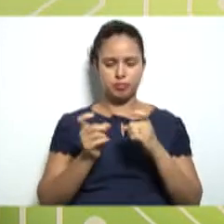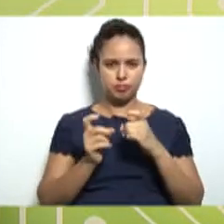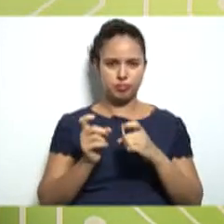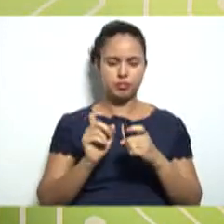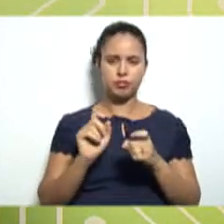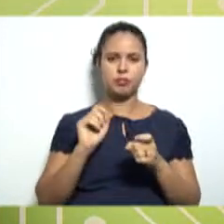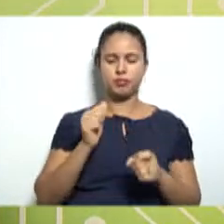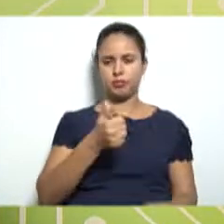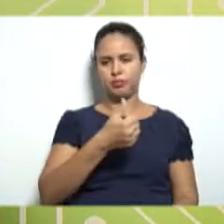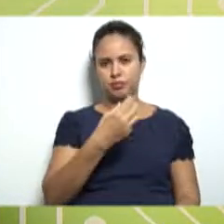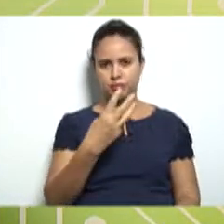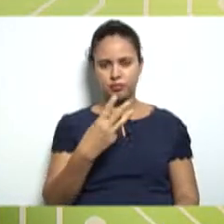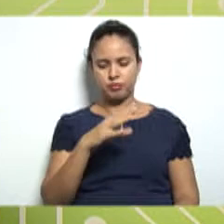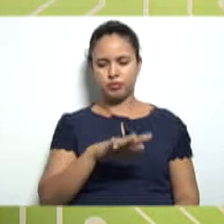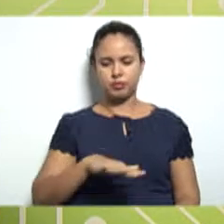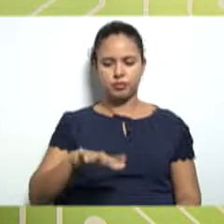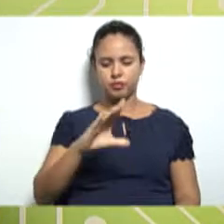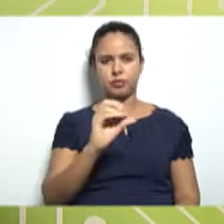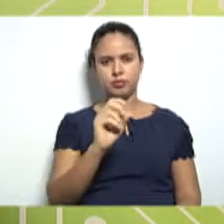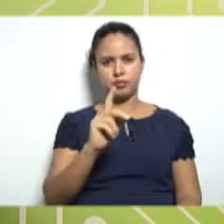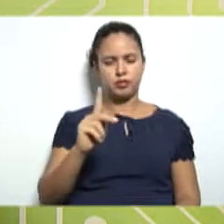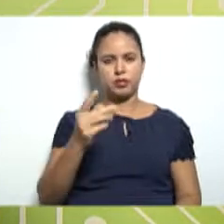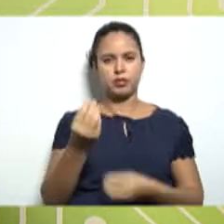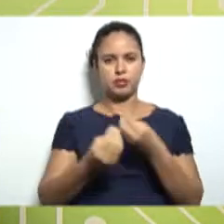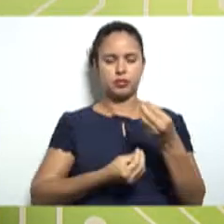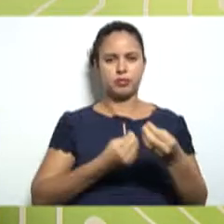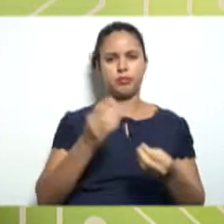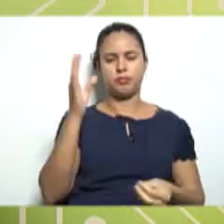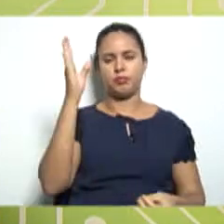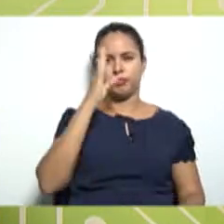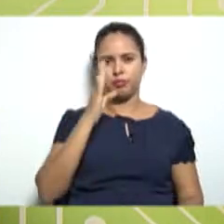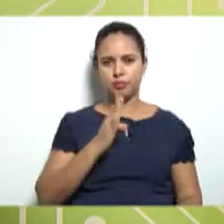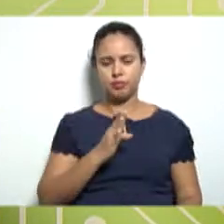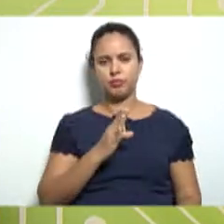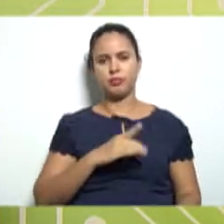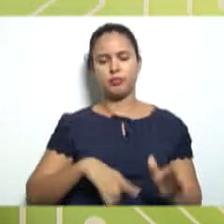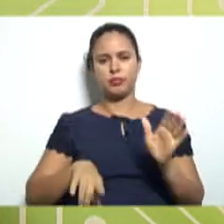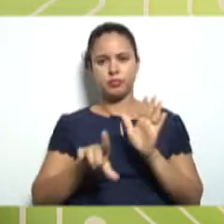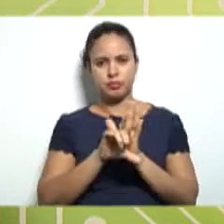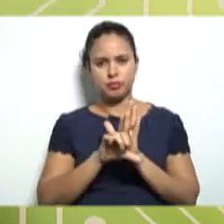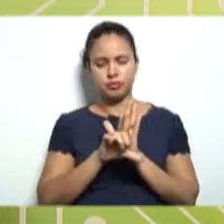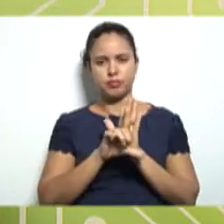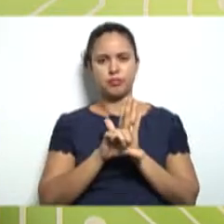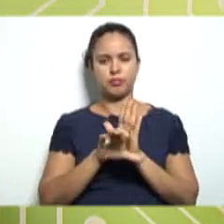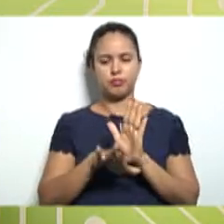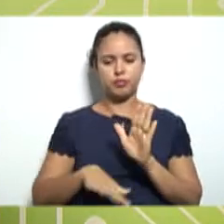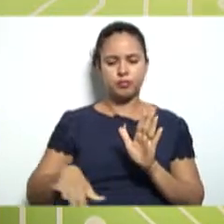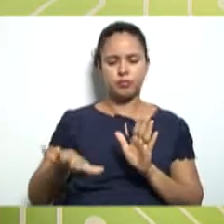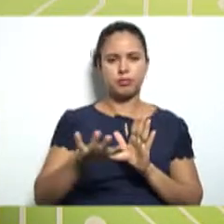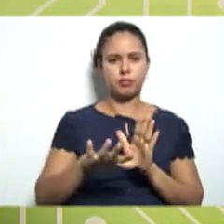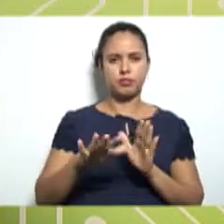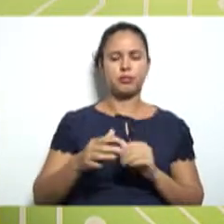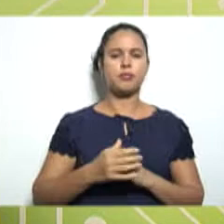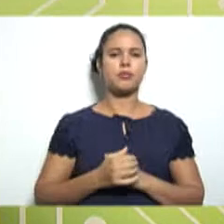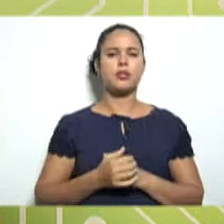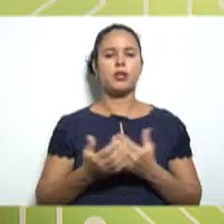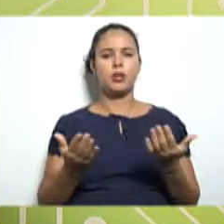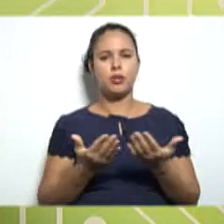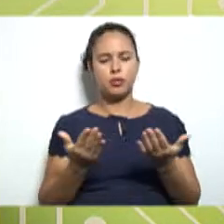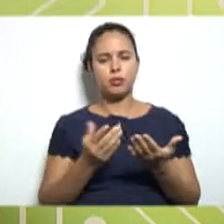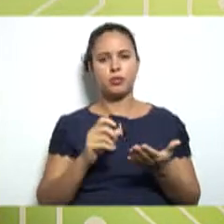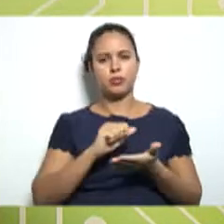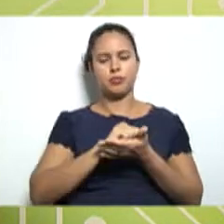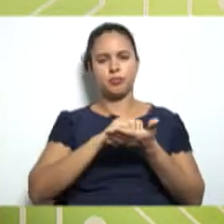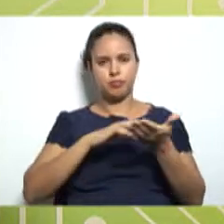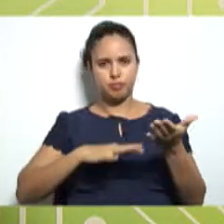cooperativismo, falamos um pouquinho de como eles funcionam no Brasil, como que é a legislação brasileira a respeito desses ramos. Para a aula de hoje, a atividade